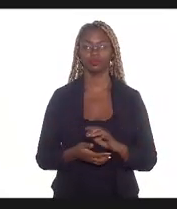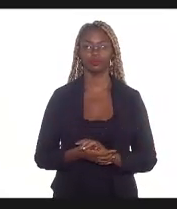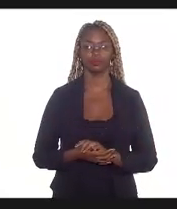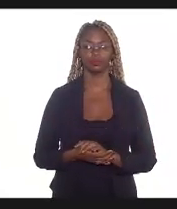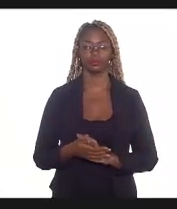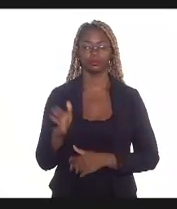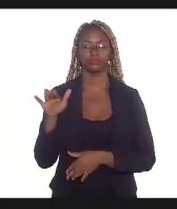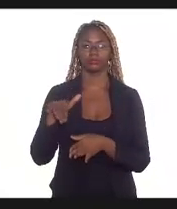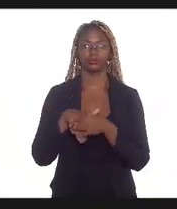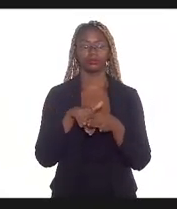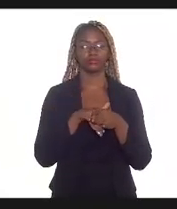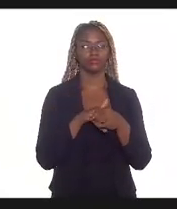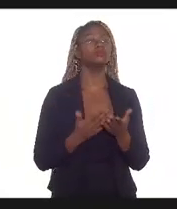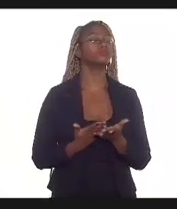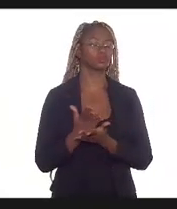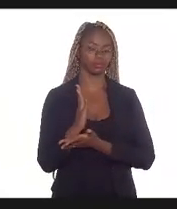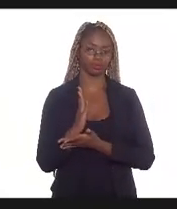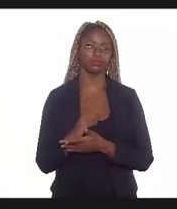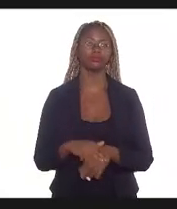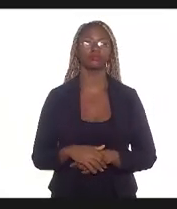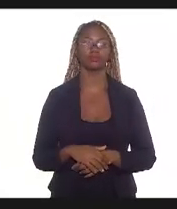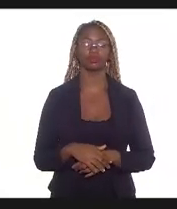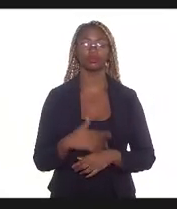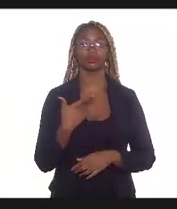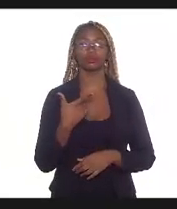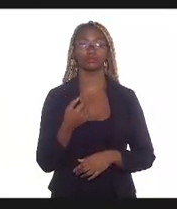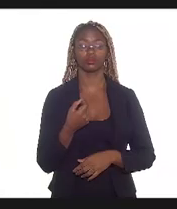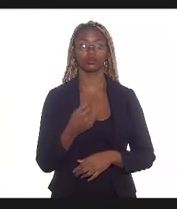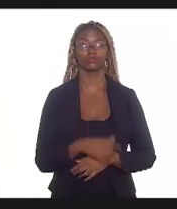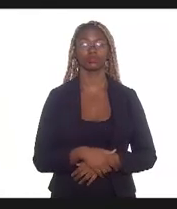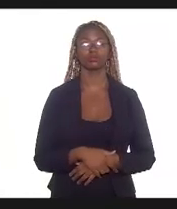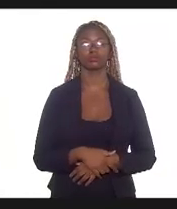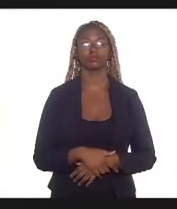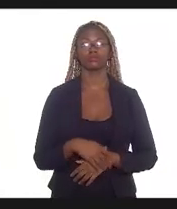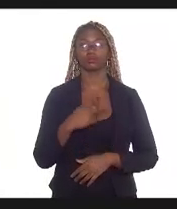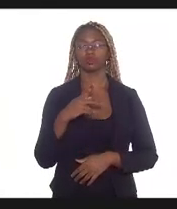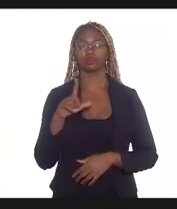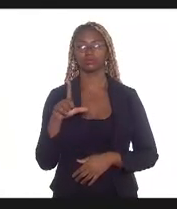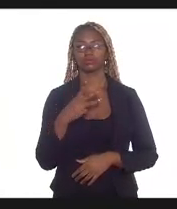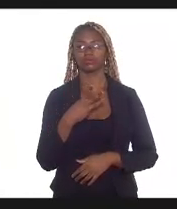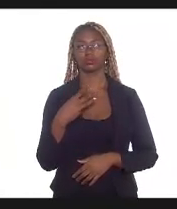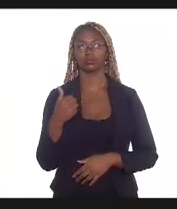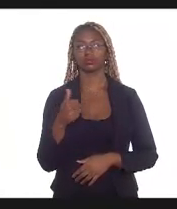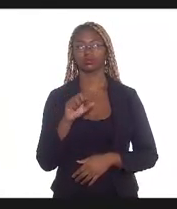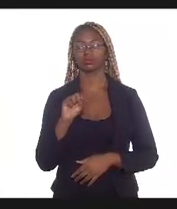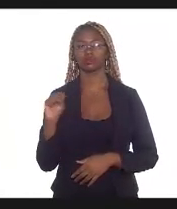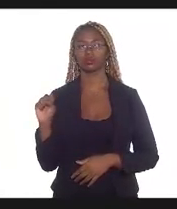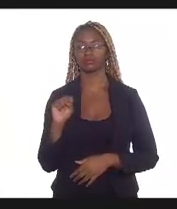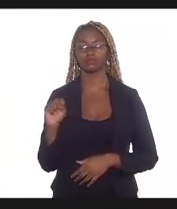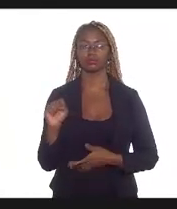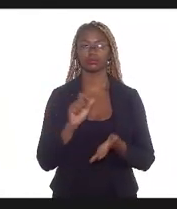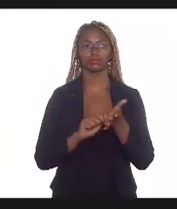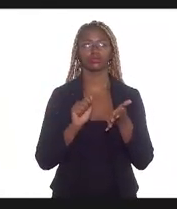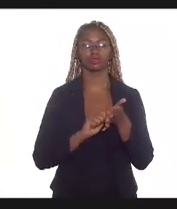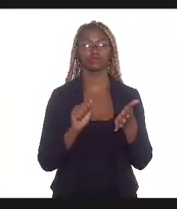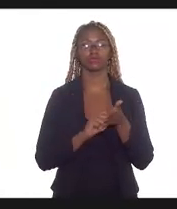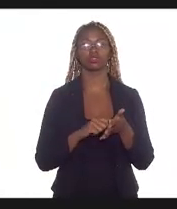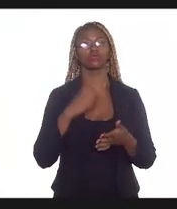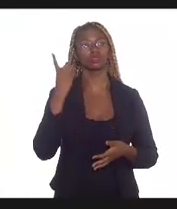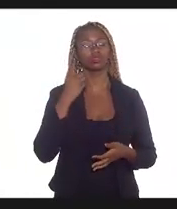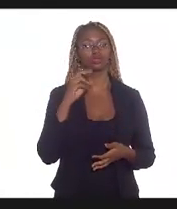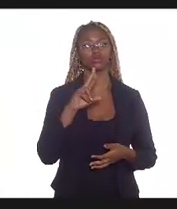em votação, aprovado. 20. Projeto de lei 3188-2017, autoria do deputado Renato Pozzolino, parecer